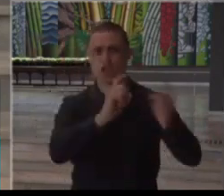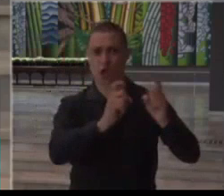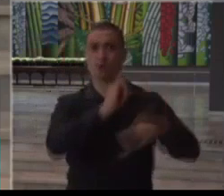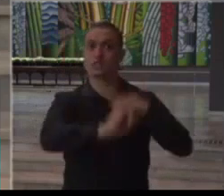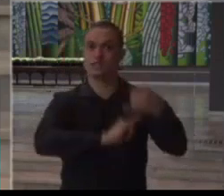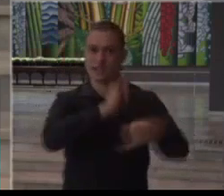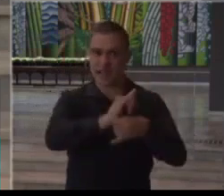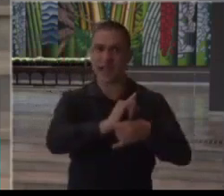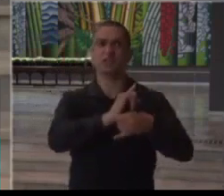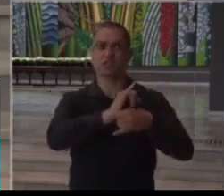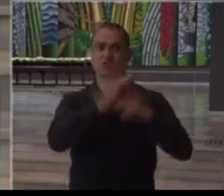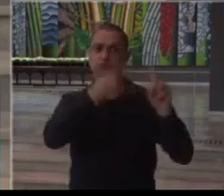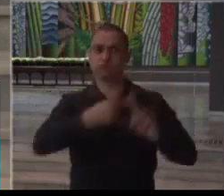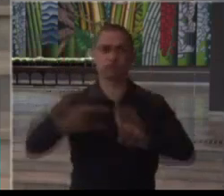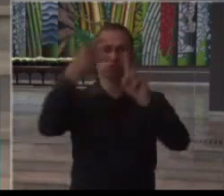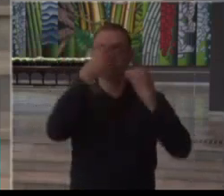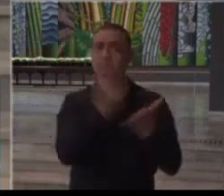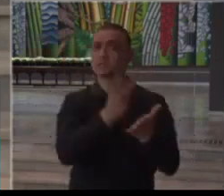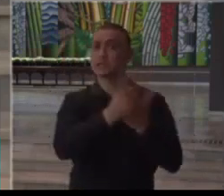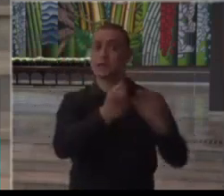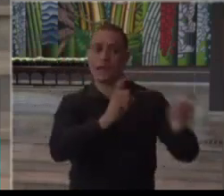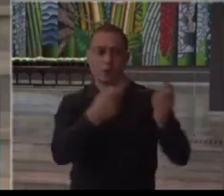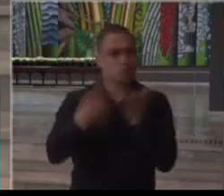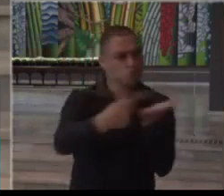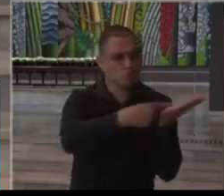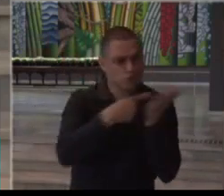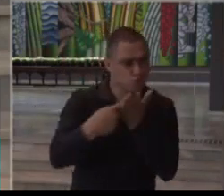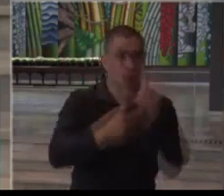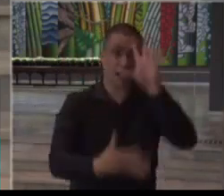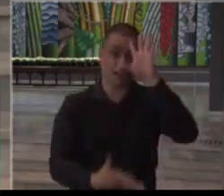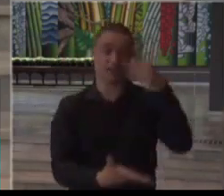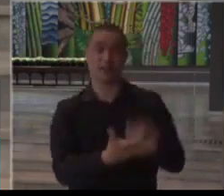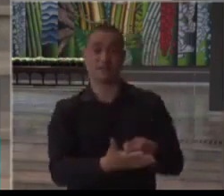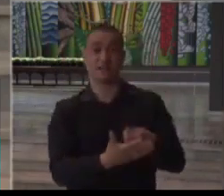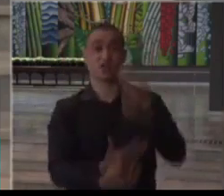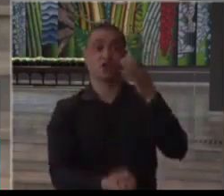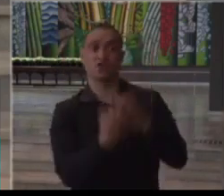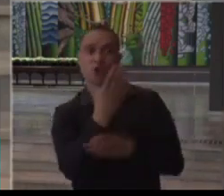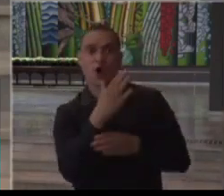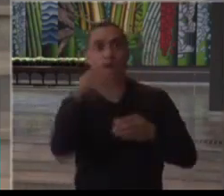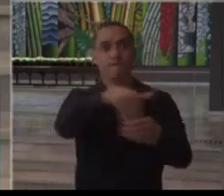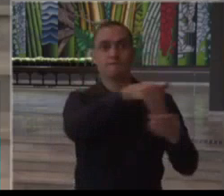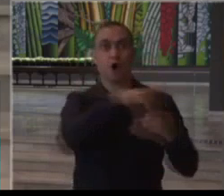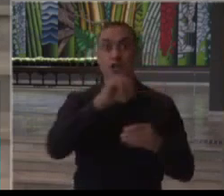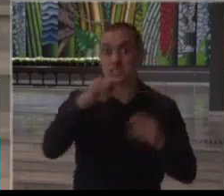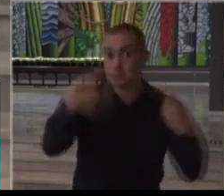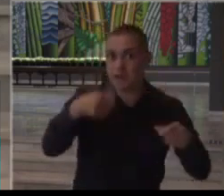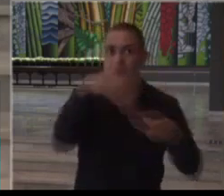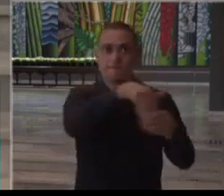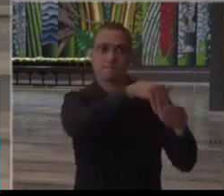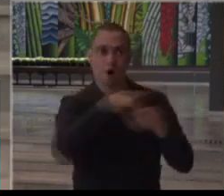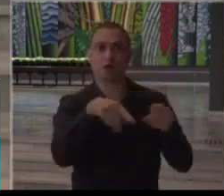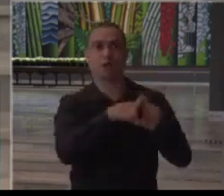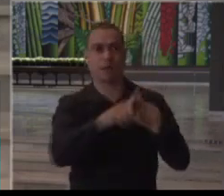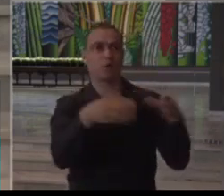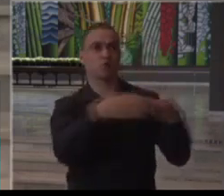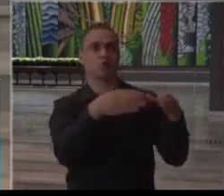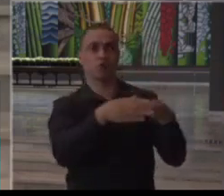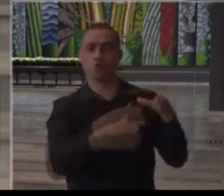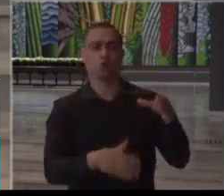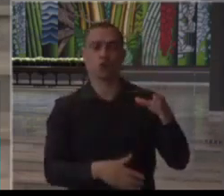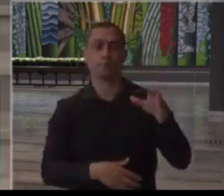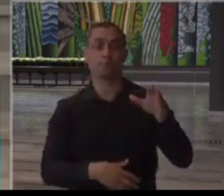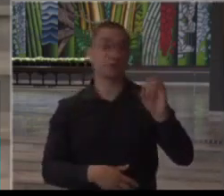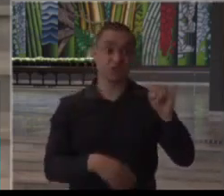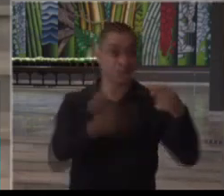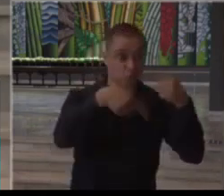diariamente, online, virtualmente, se reúne, define, decide, vota quando necessário, quando há posições